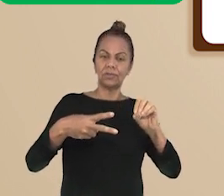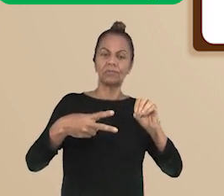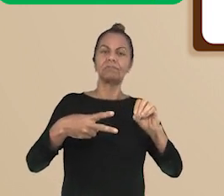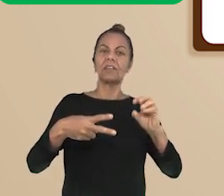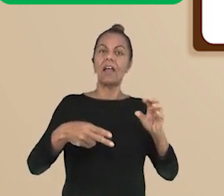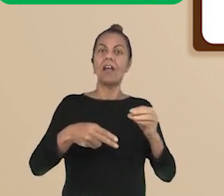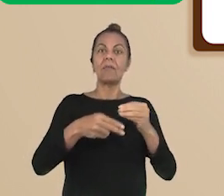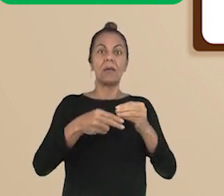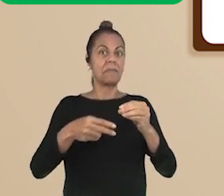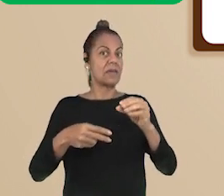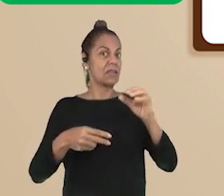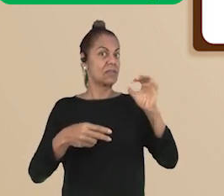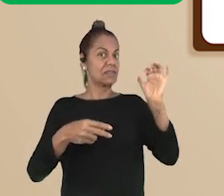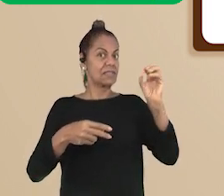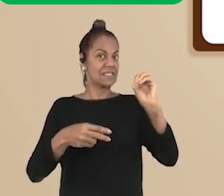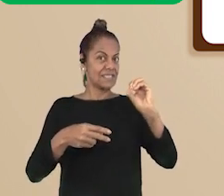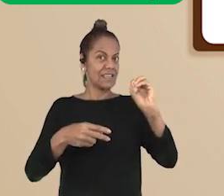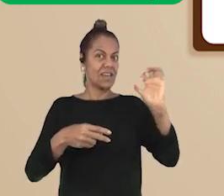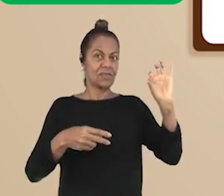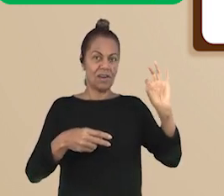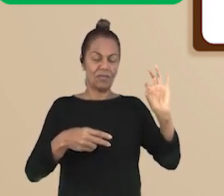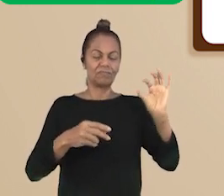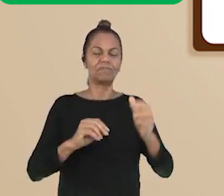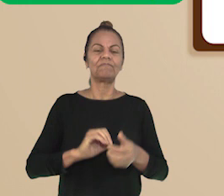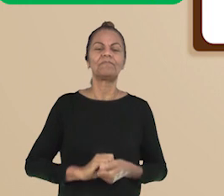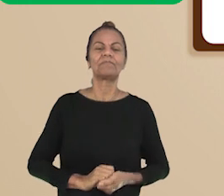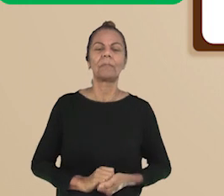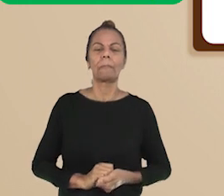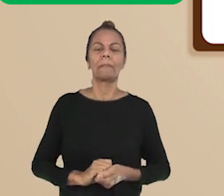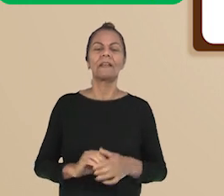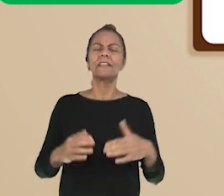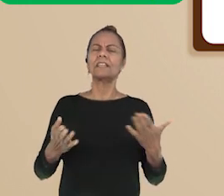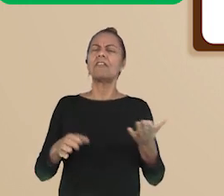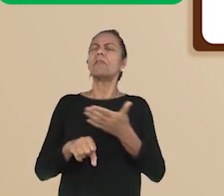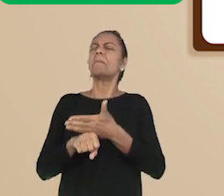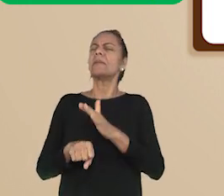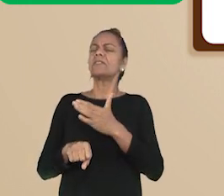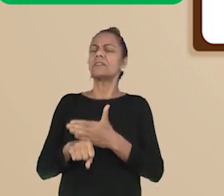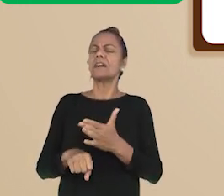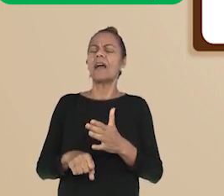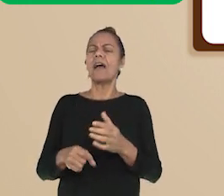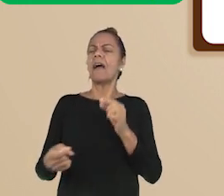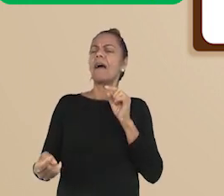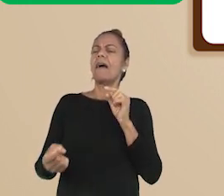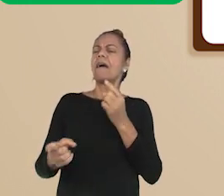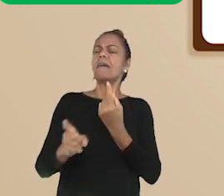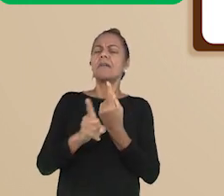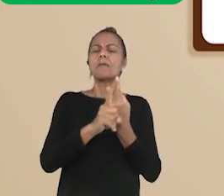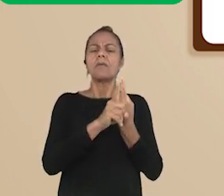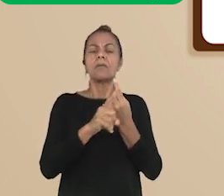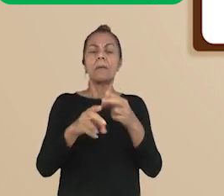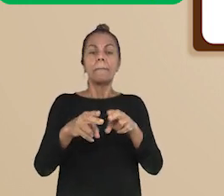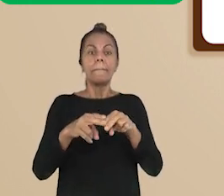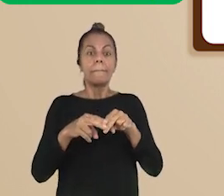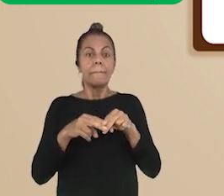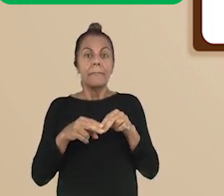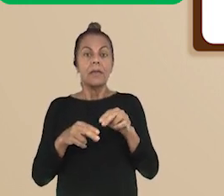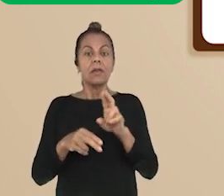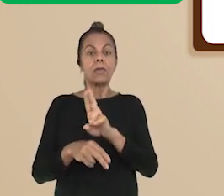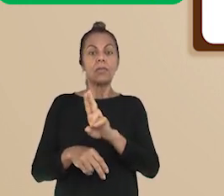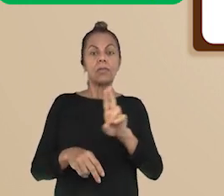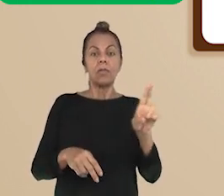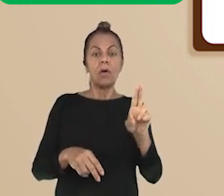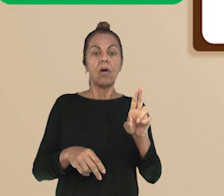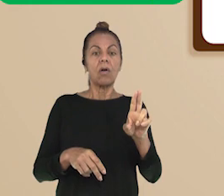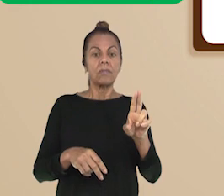é igual a 180 graus. E o ângulo de giro, que é aquele que dá um giro completo, que ele pode